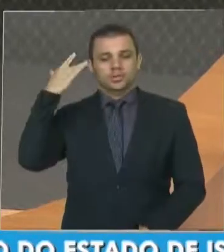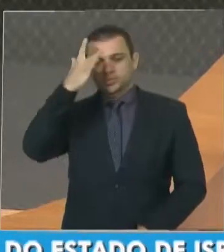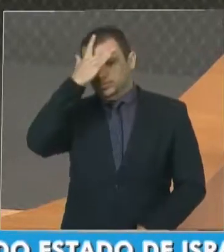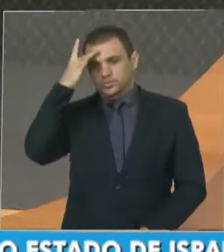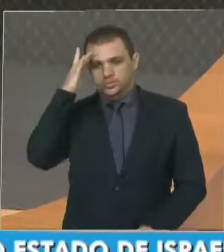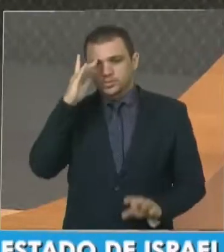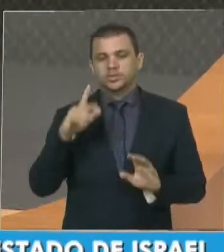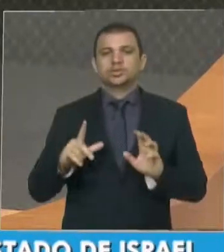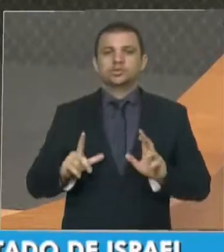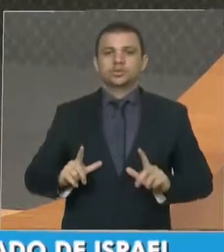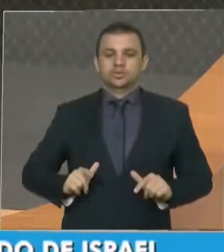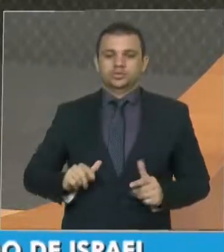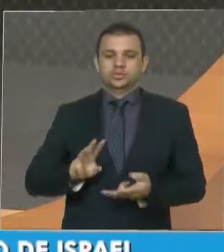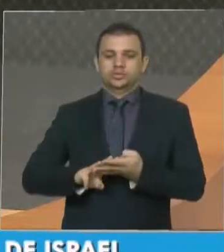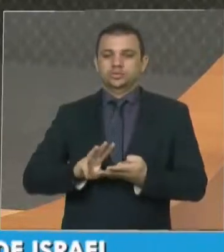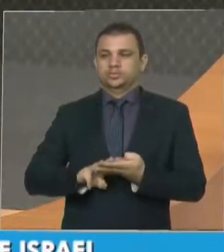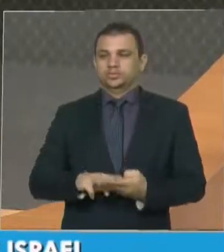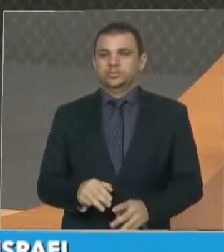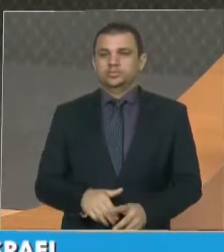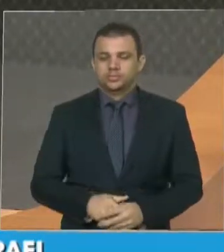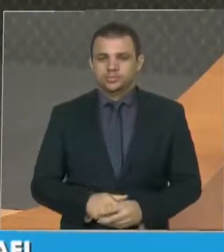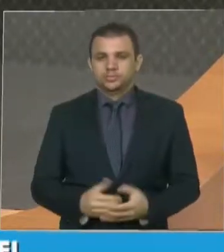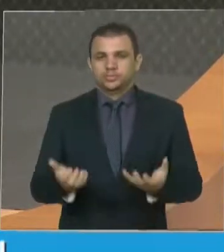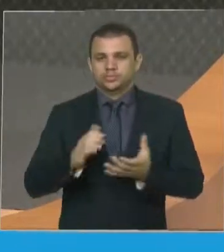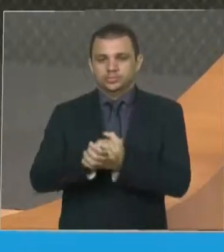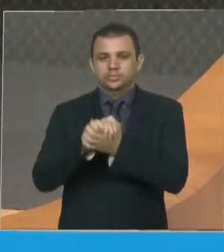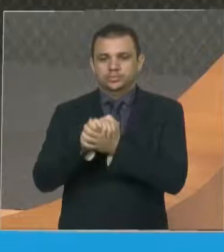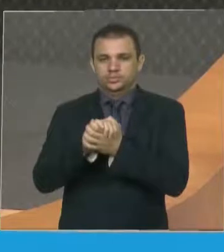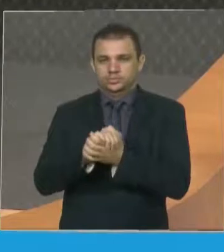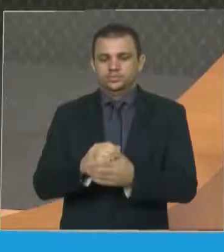hebreu. Nós queremos saudá-los.